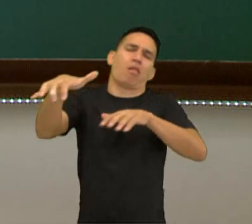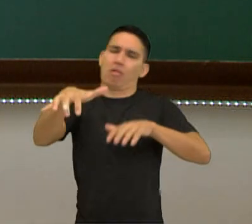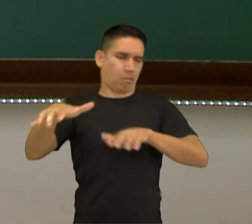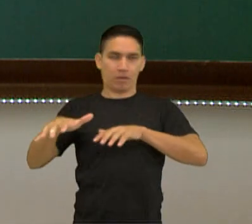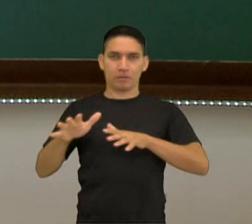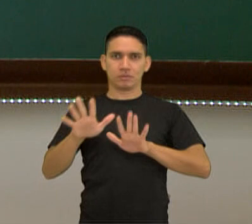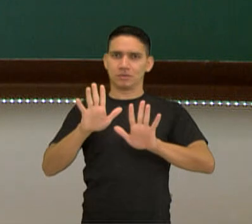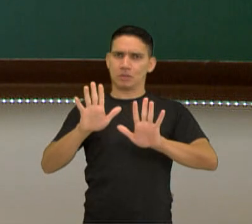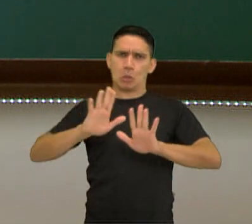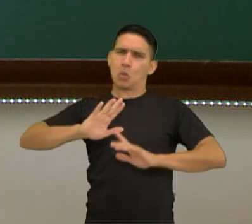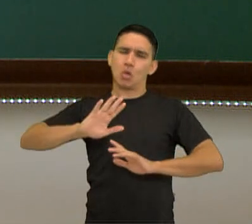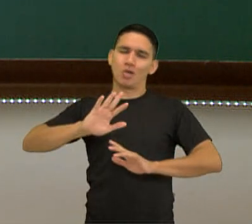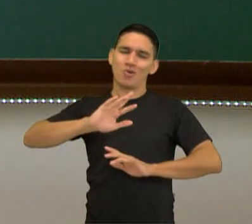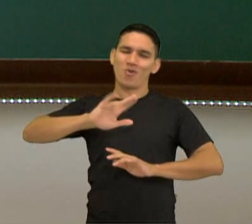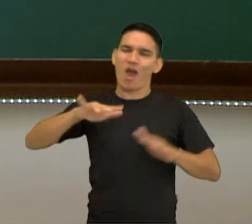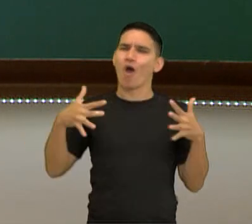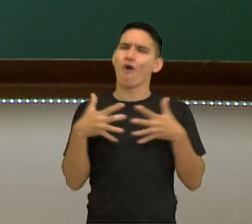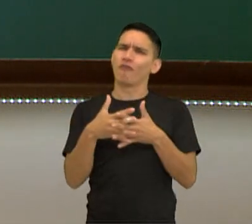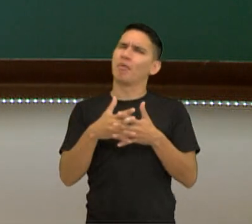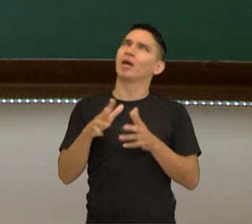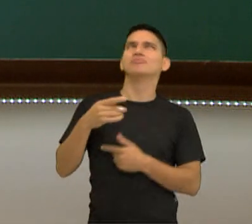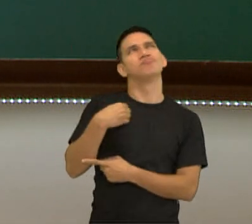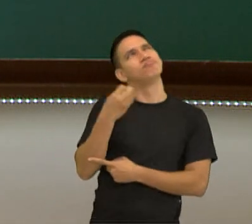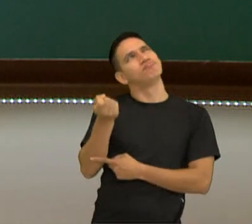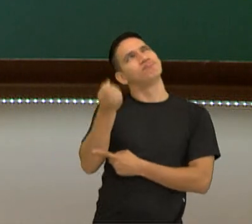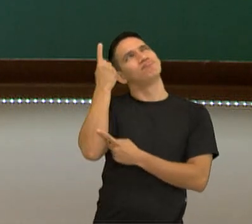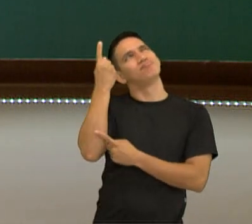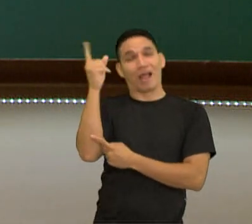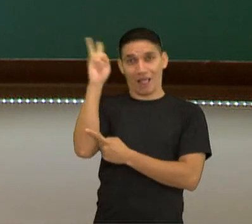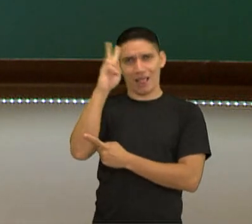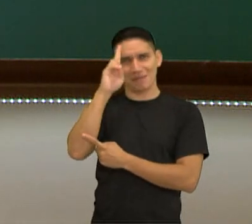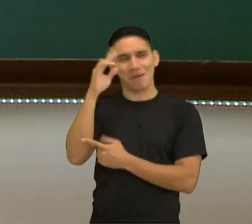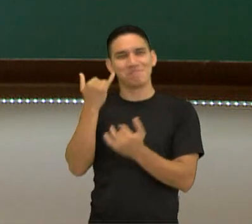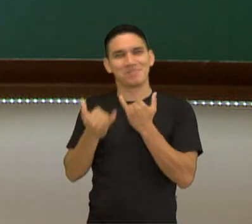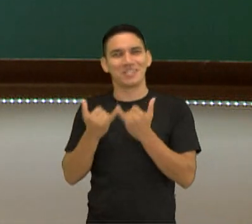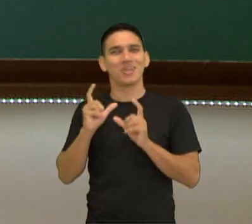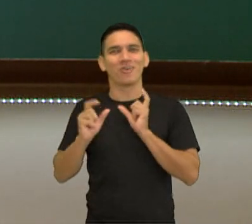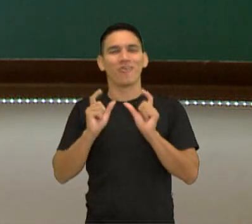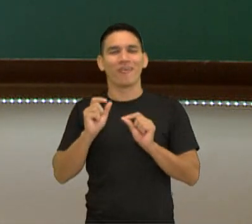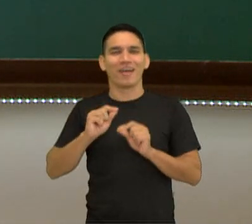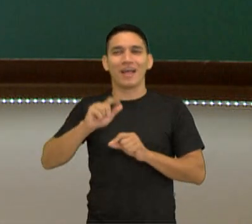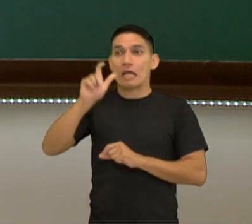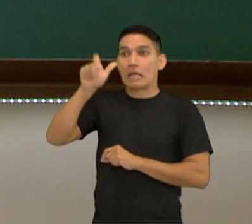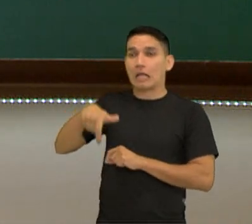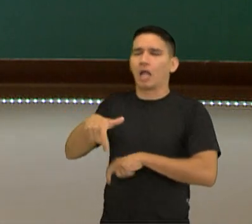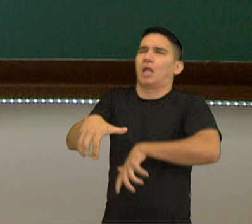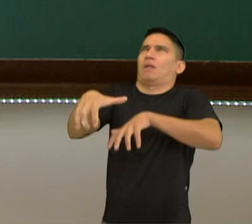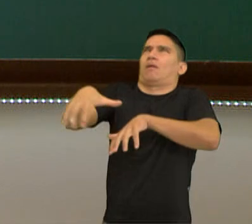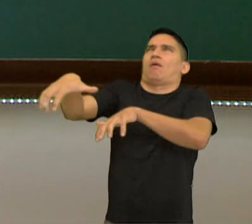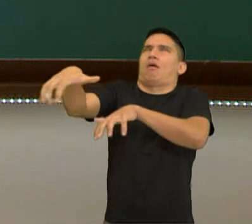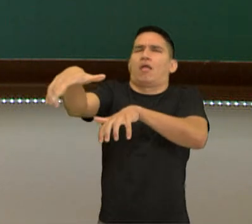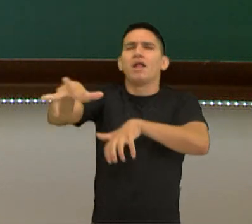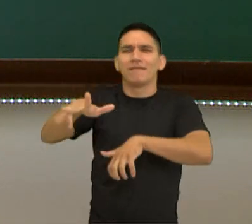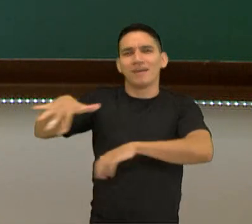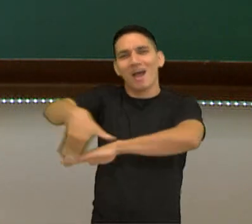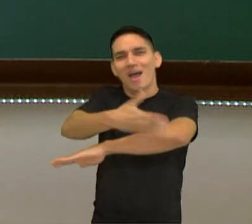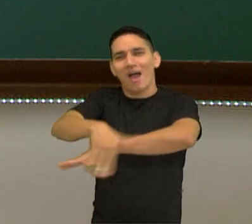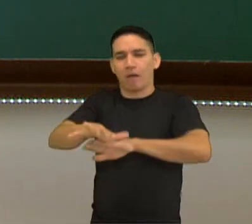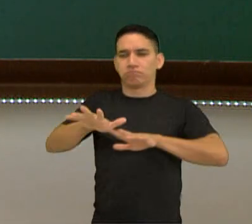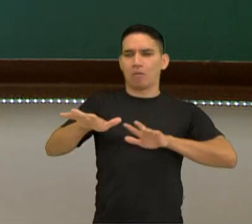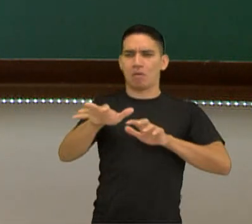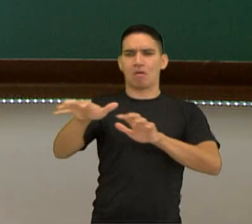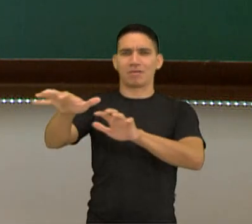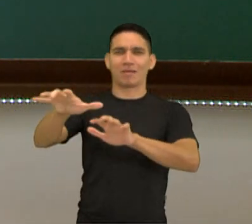é que me deu uma semelhança, aquela coisa, no caso dos zumbis ali, né, dá